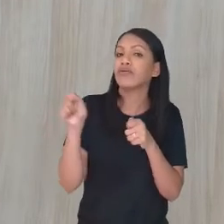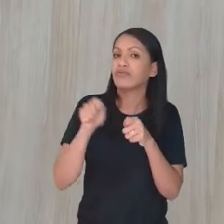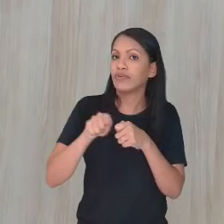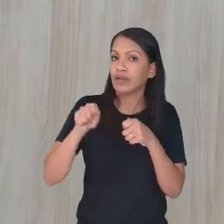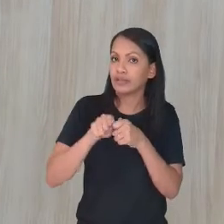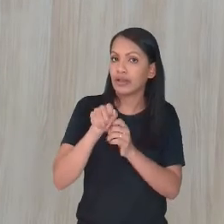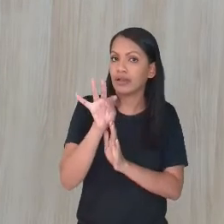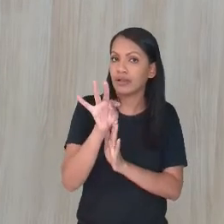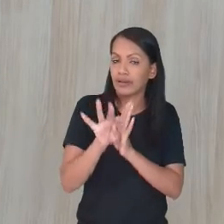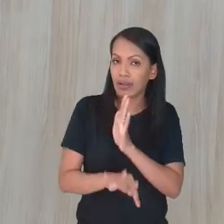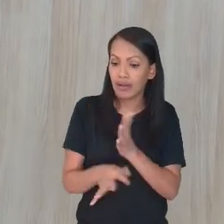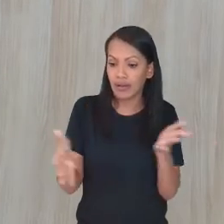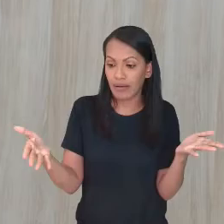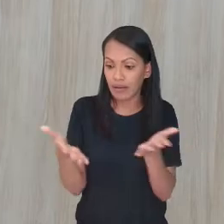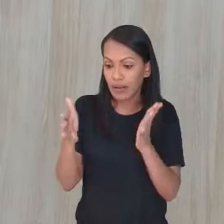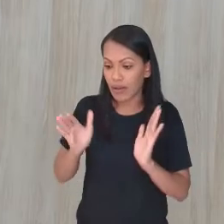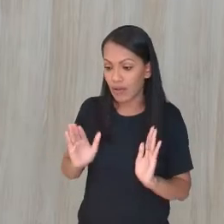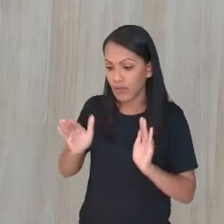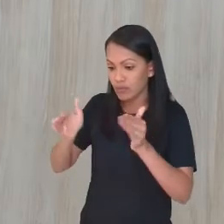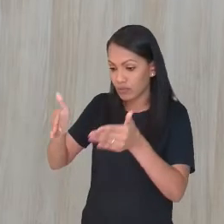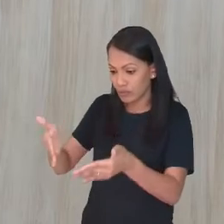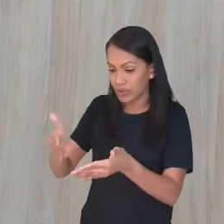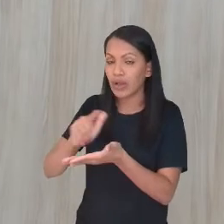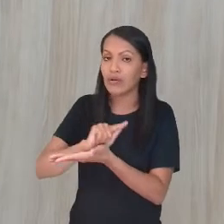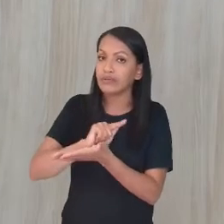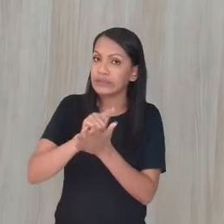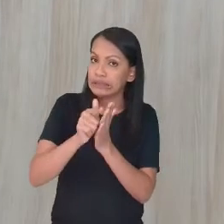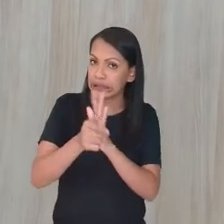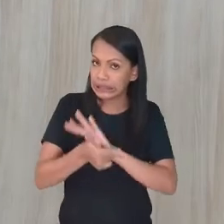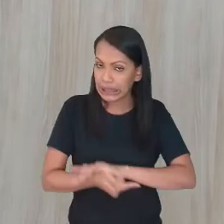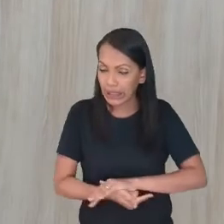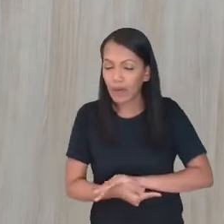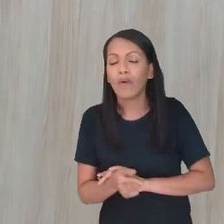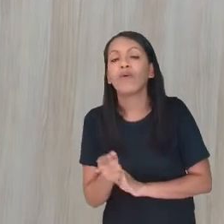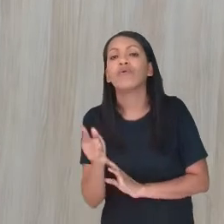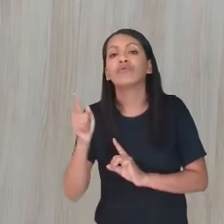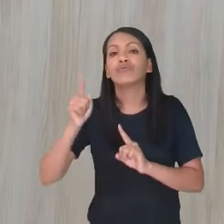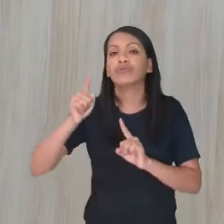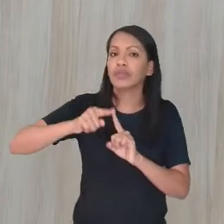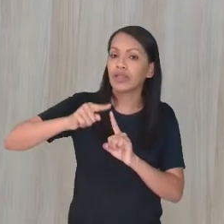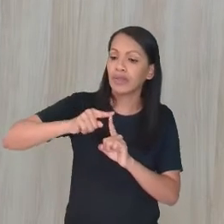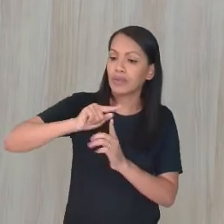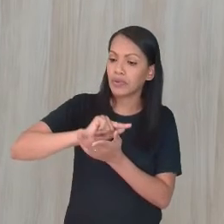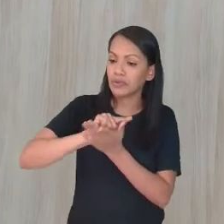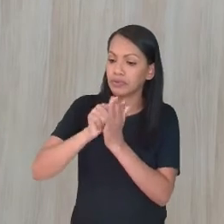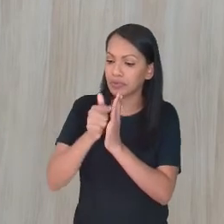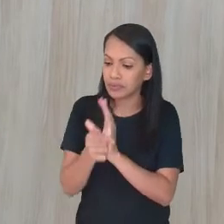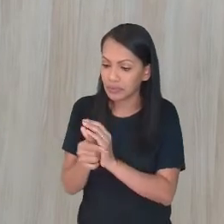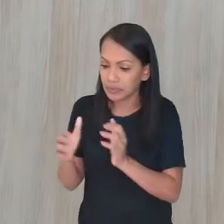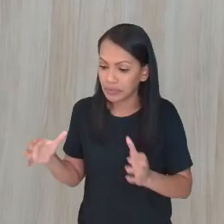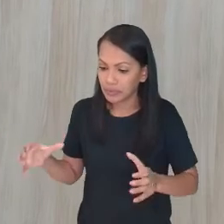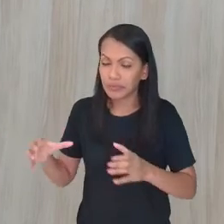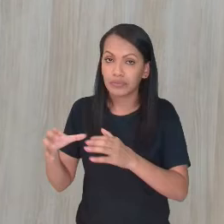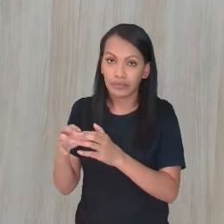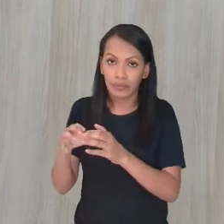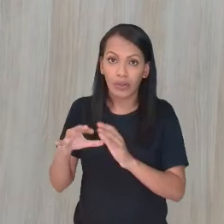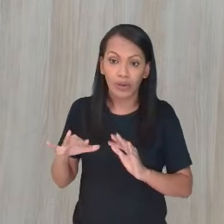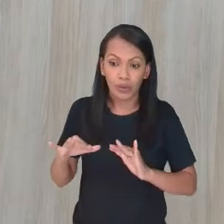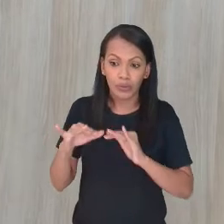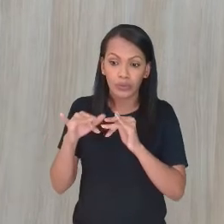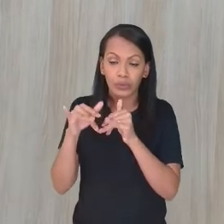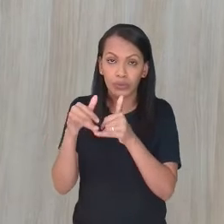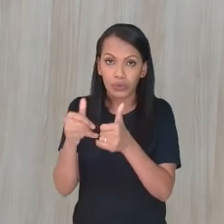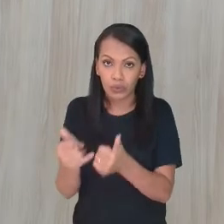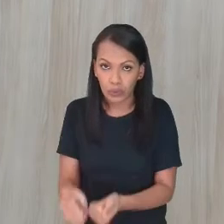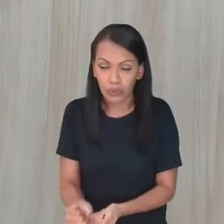e, dessa vez, focar em produção. Eu vou trazer gêneros textuais, o que são tipos textuais, agrupamentos de gêneros. Então, tudo